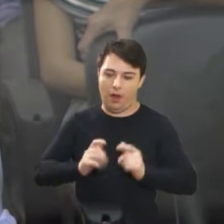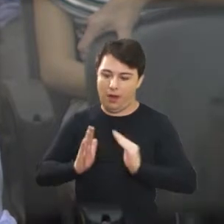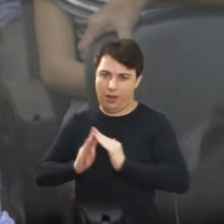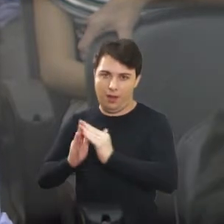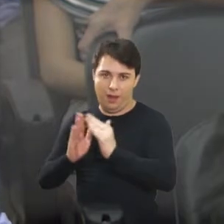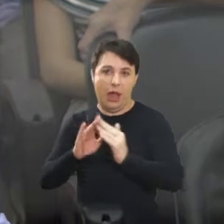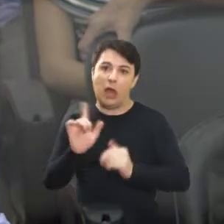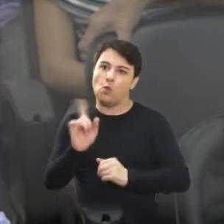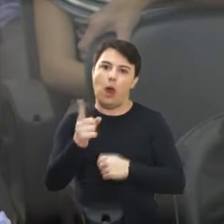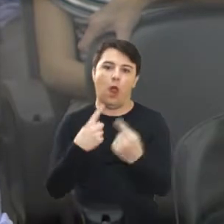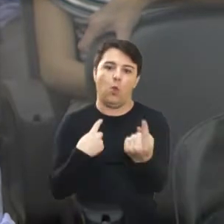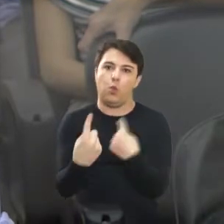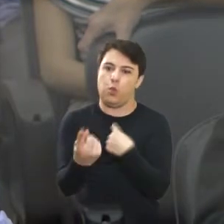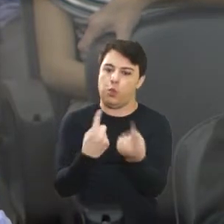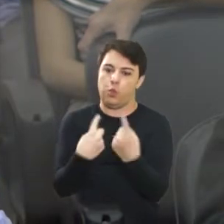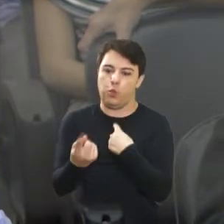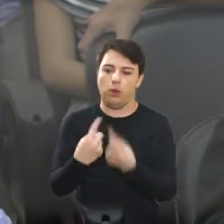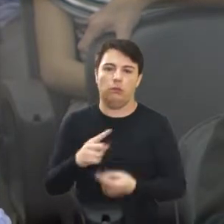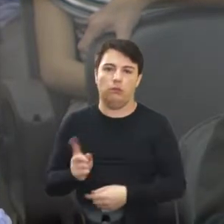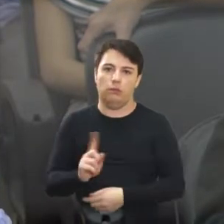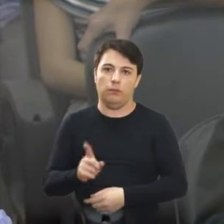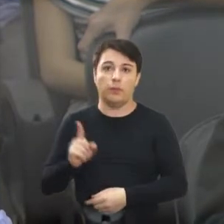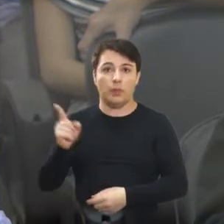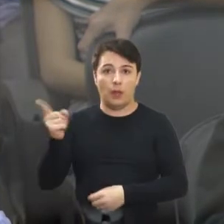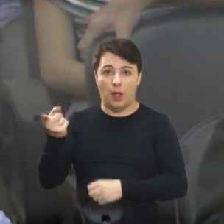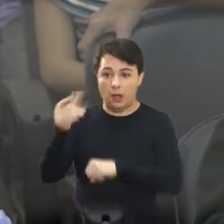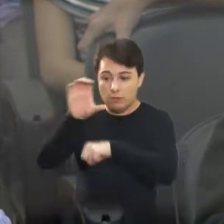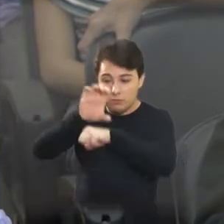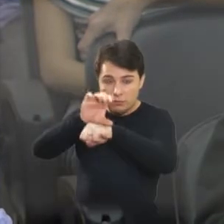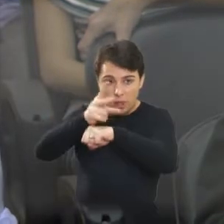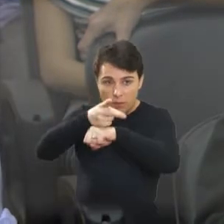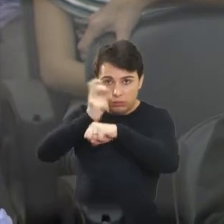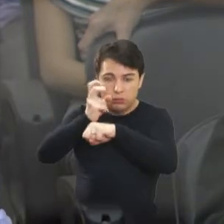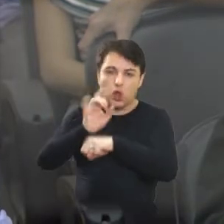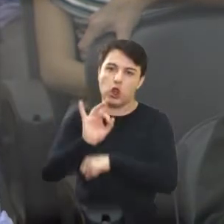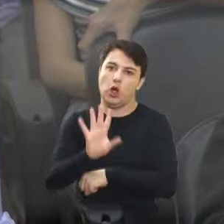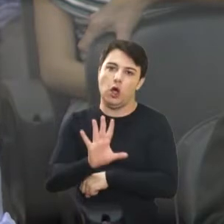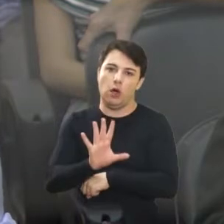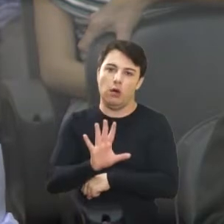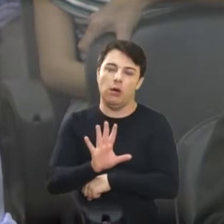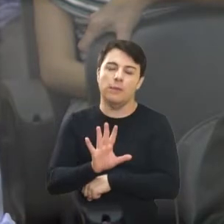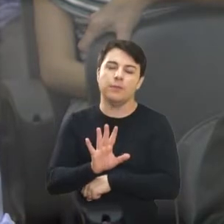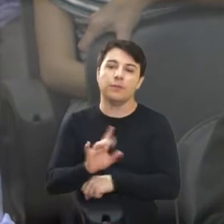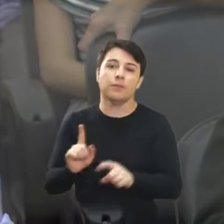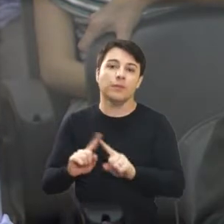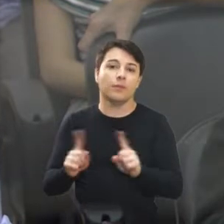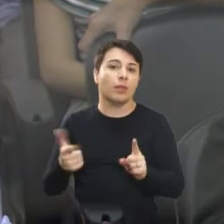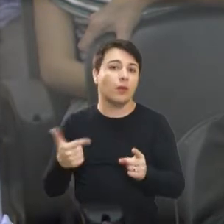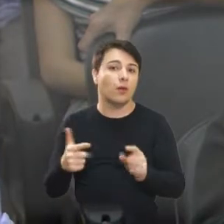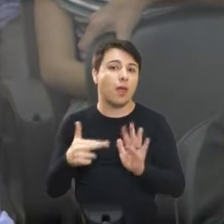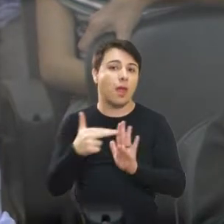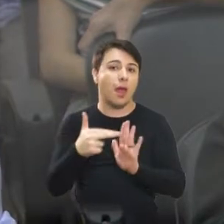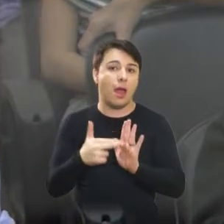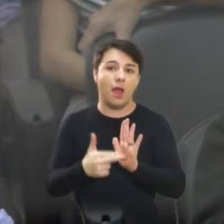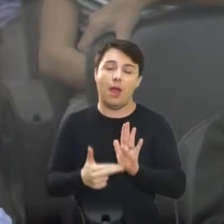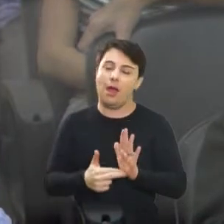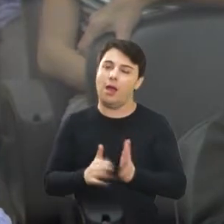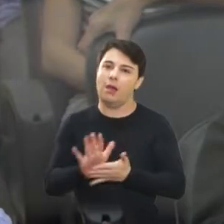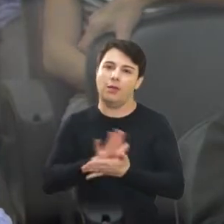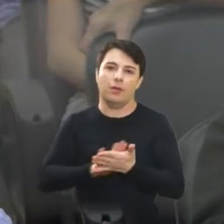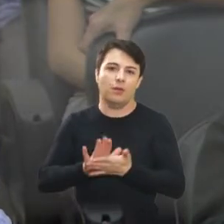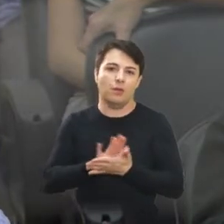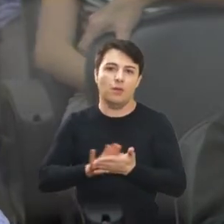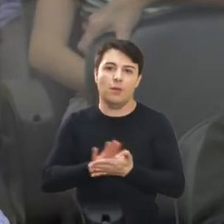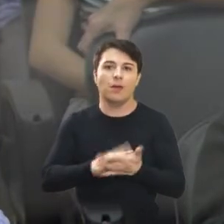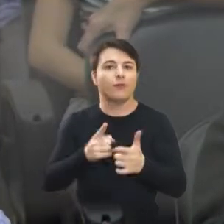de estrada. Então, o que nós vemos ali são radares confiscatórios e não existe nenhuma medida mitigadora para poder